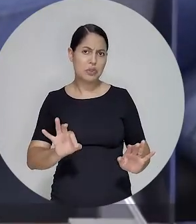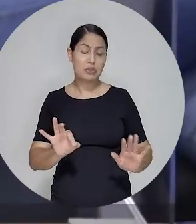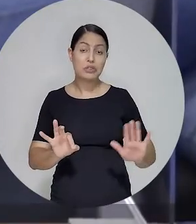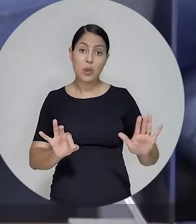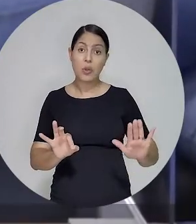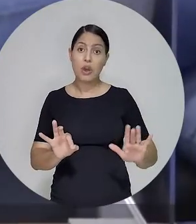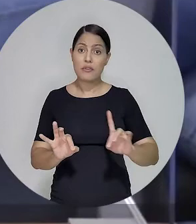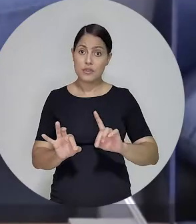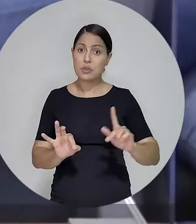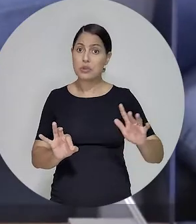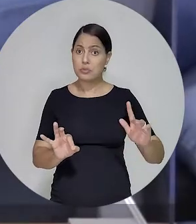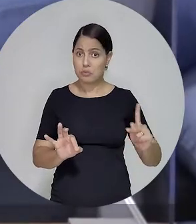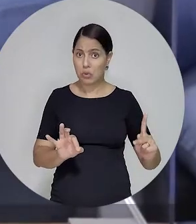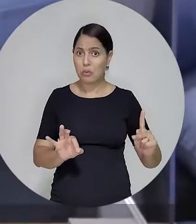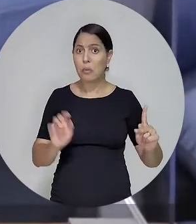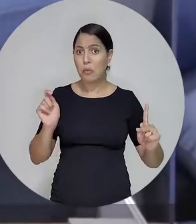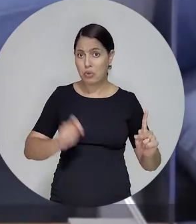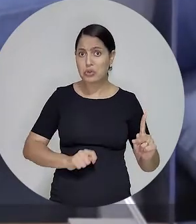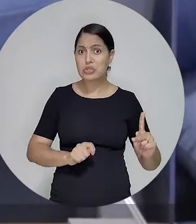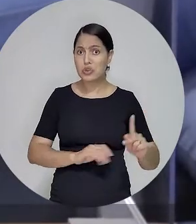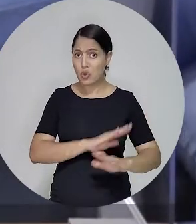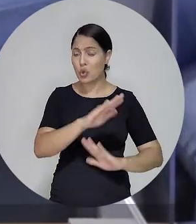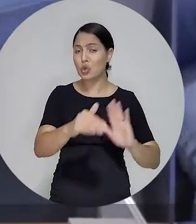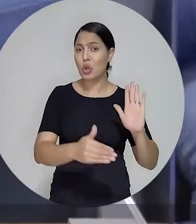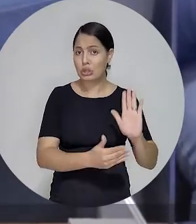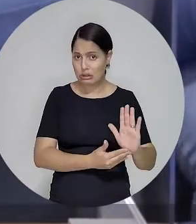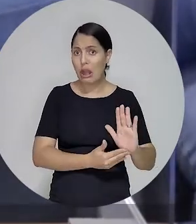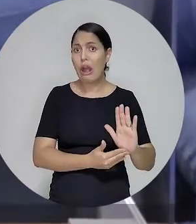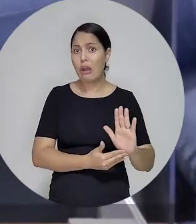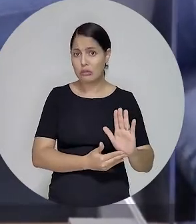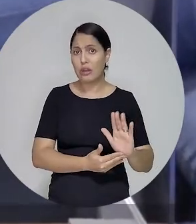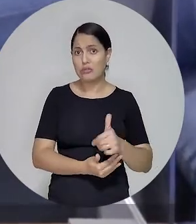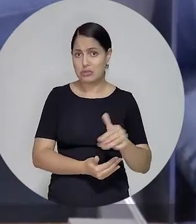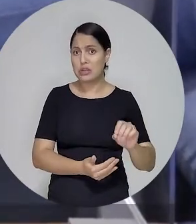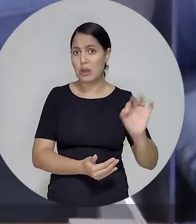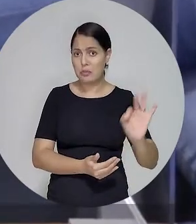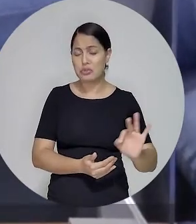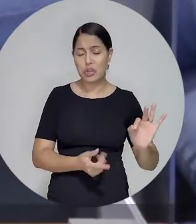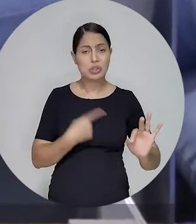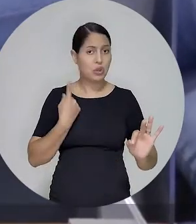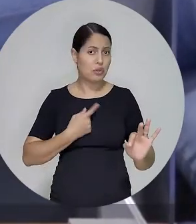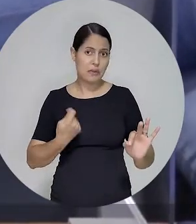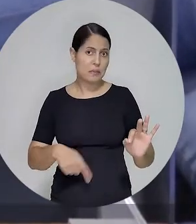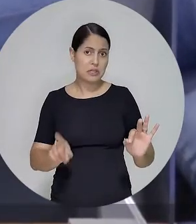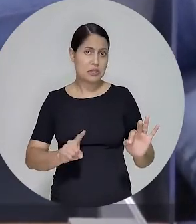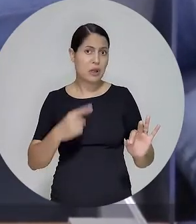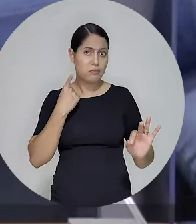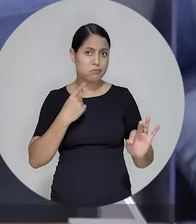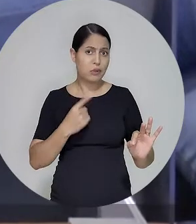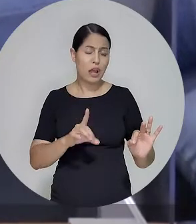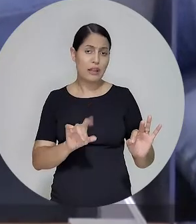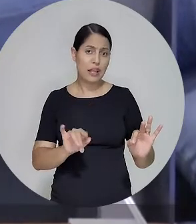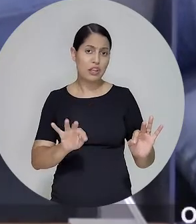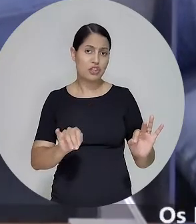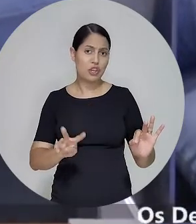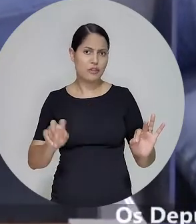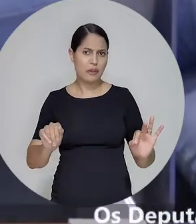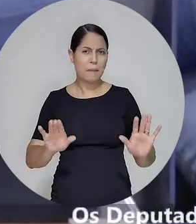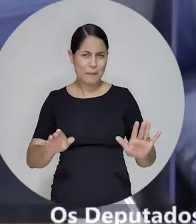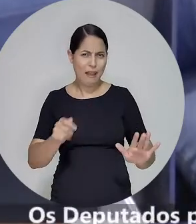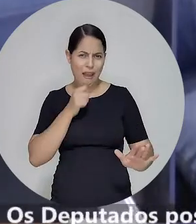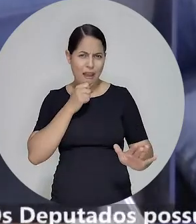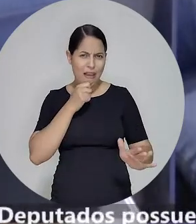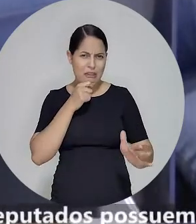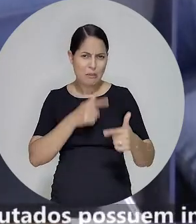problema. E o dia que a Defensoria conseguir atender a 100%, que bom que a população vai estar atendida e não precisaremos de advocacia dativa para